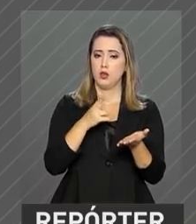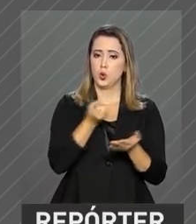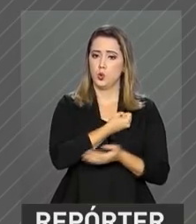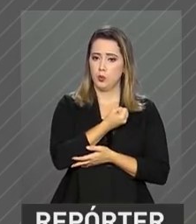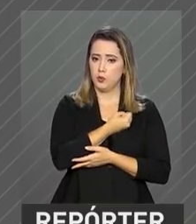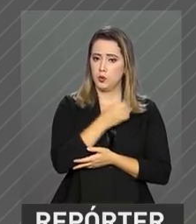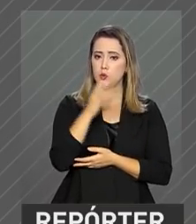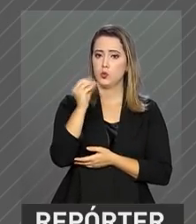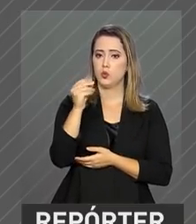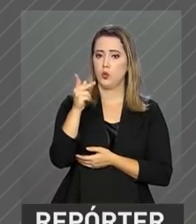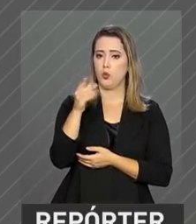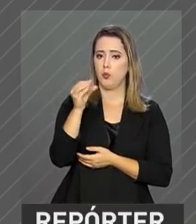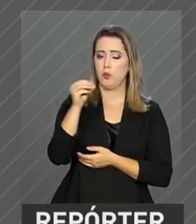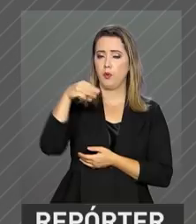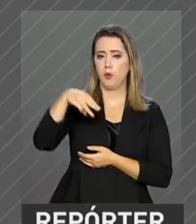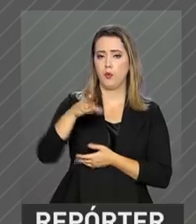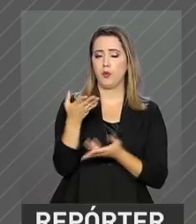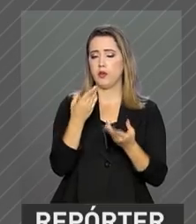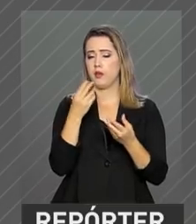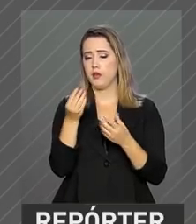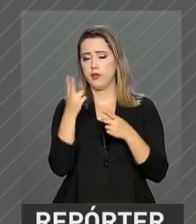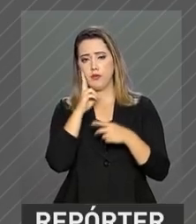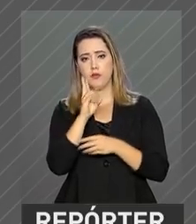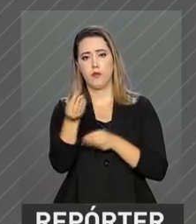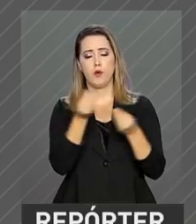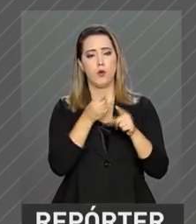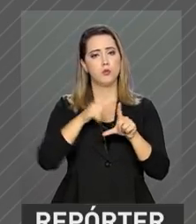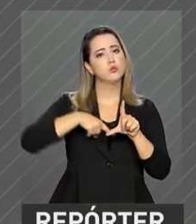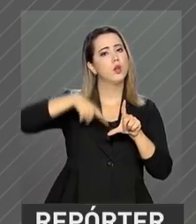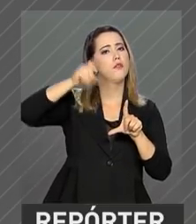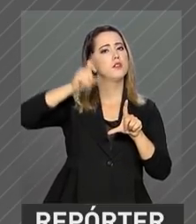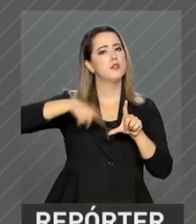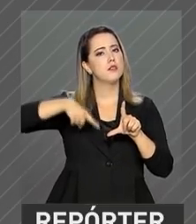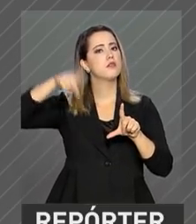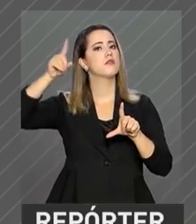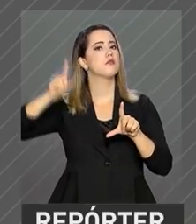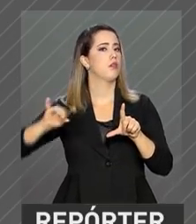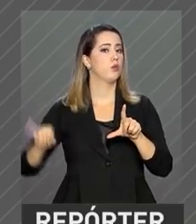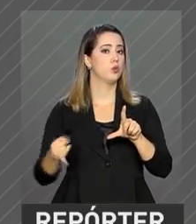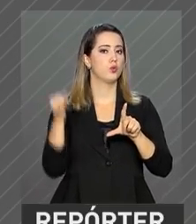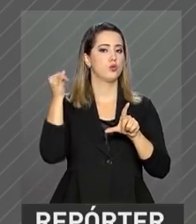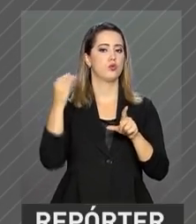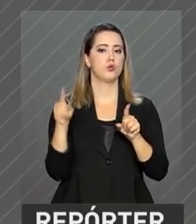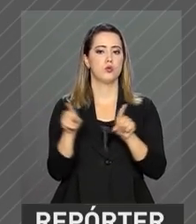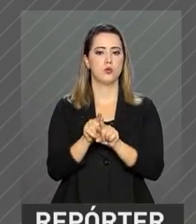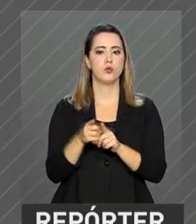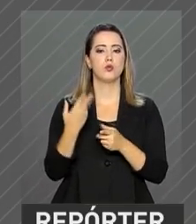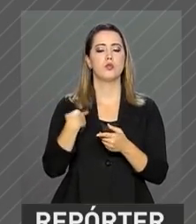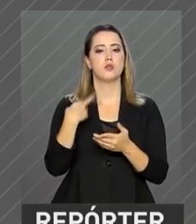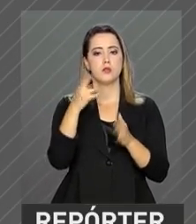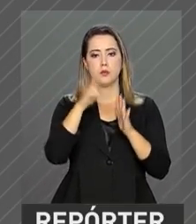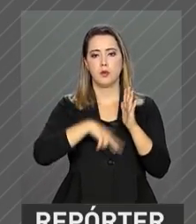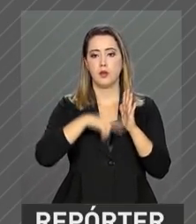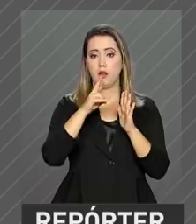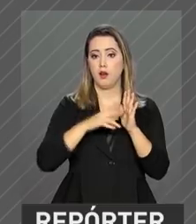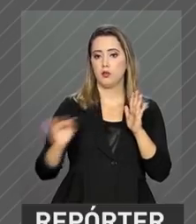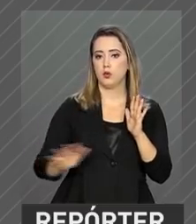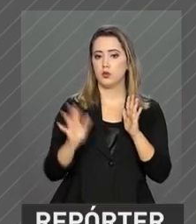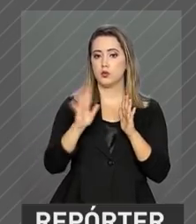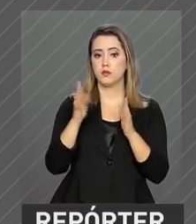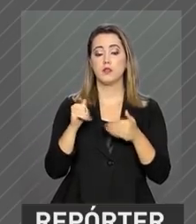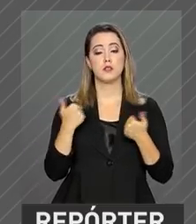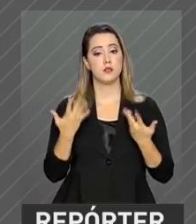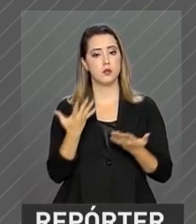monetária que define a tendência da taxa básica de juros e os relatórios trimestrais de inflação com o aplicativo